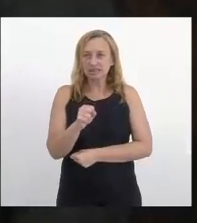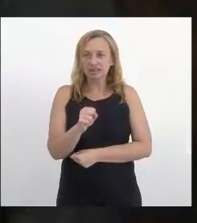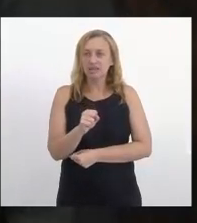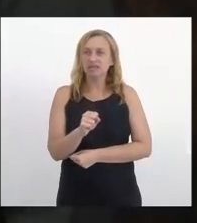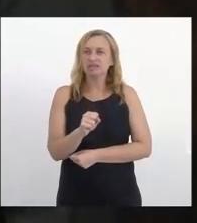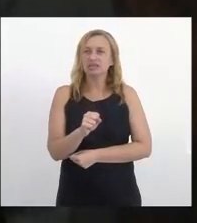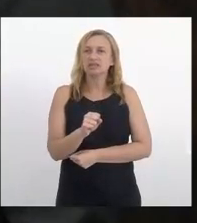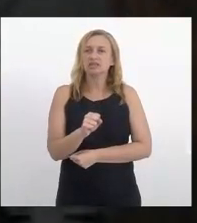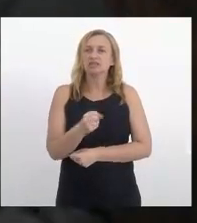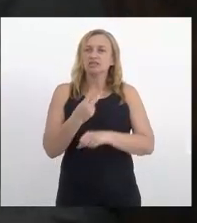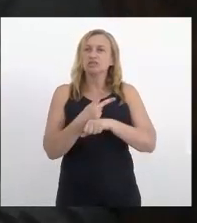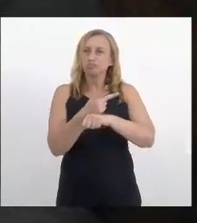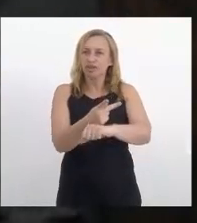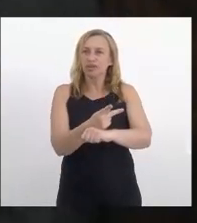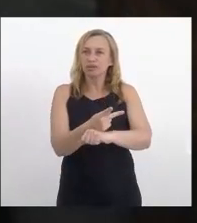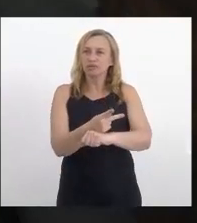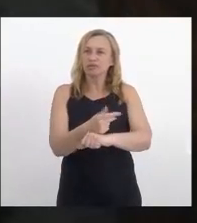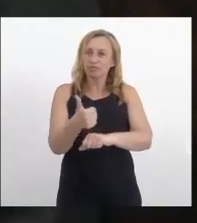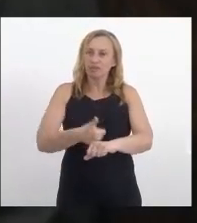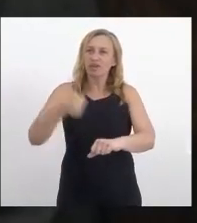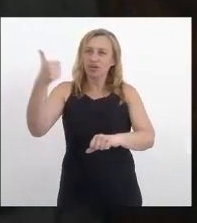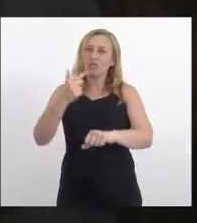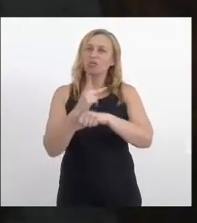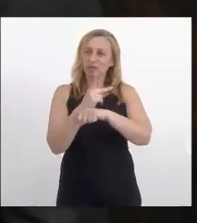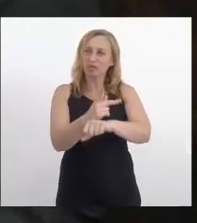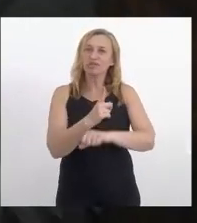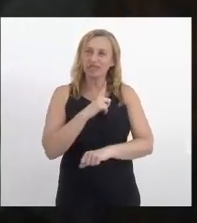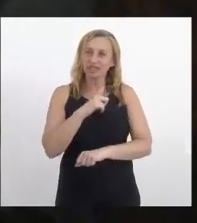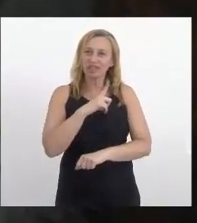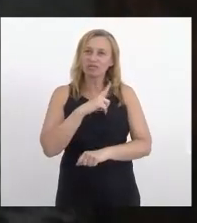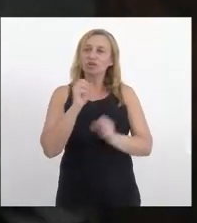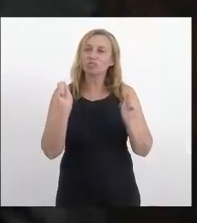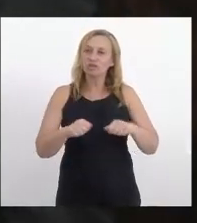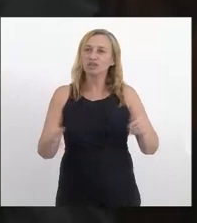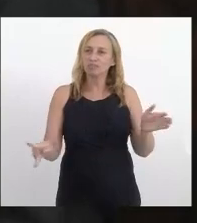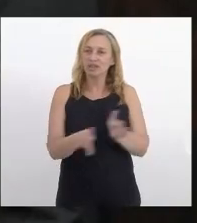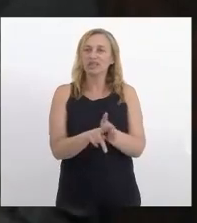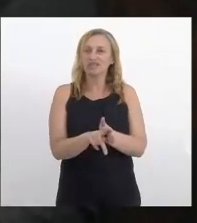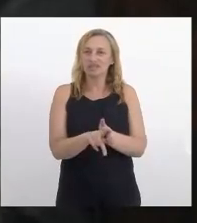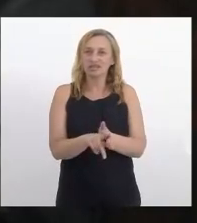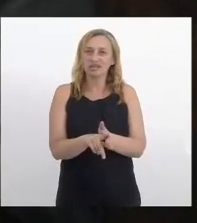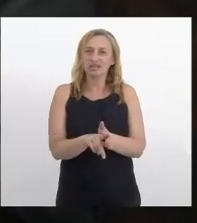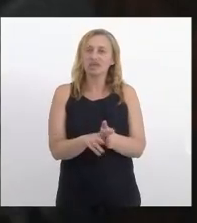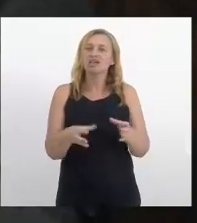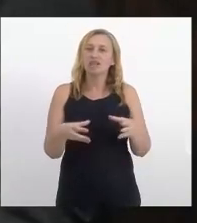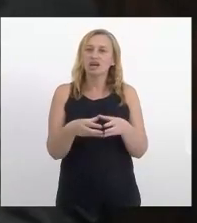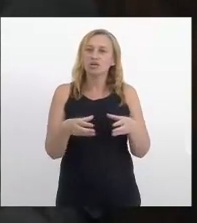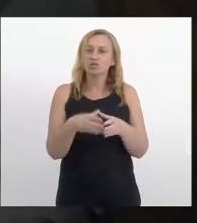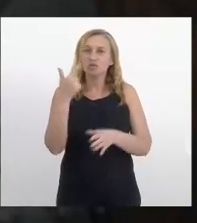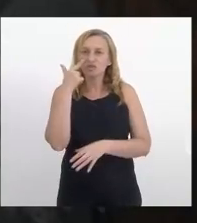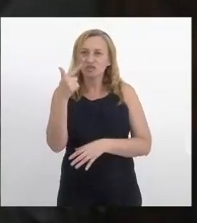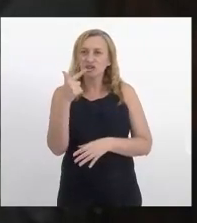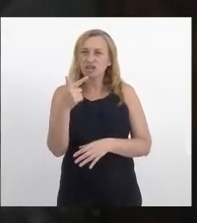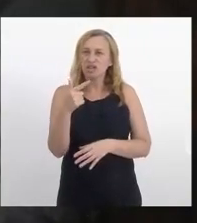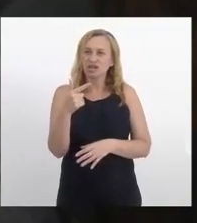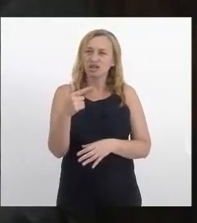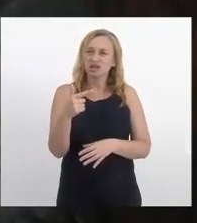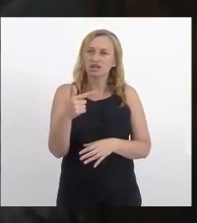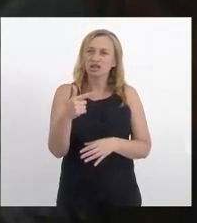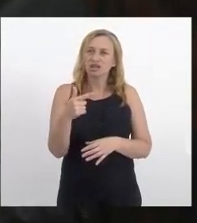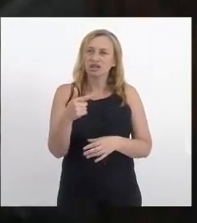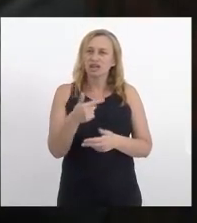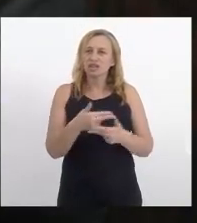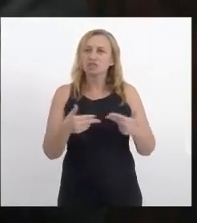grandes prêmios, se não o maior prêmio que a gente tem, poder fazer parte disso e ver os frutos